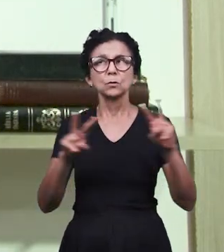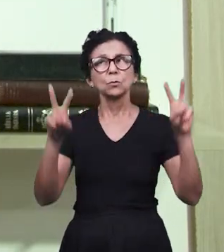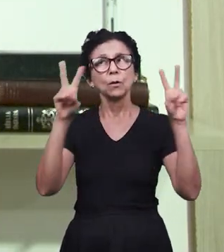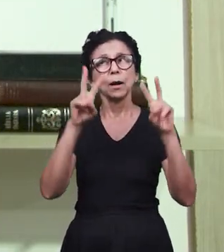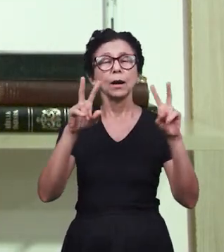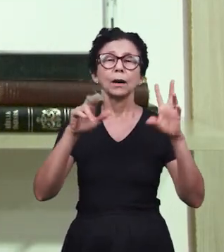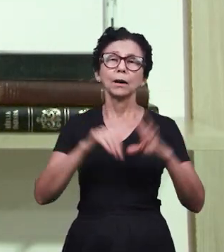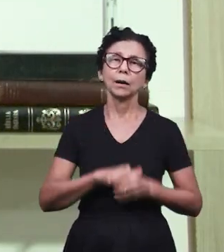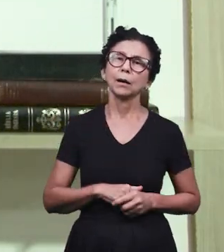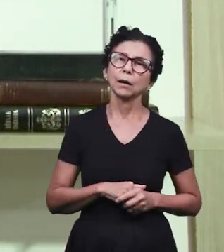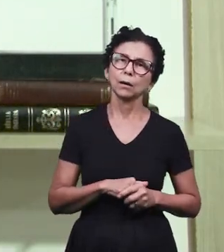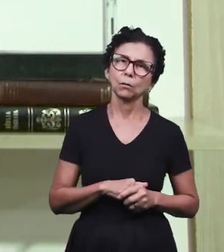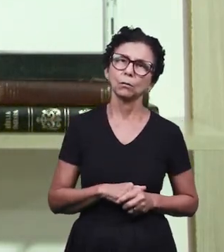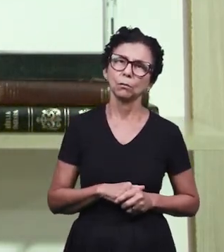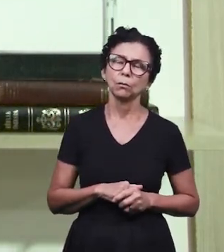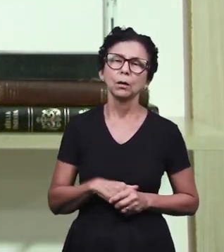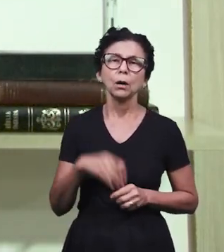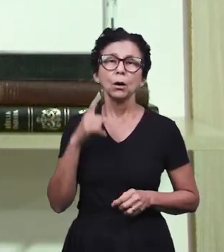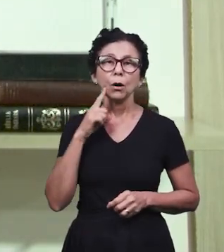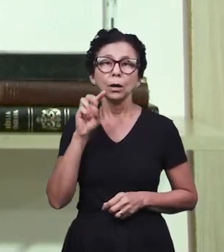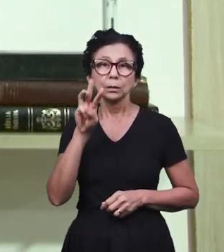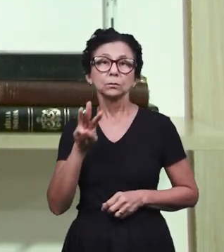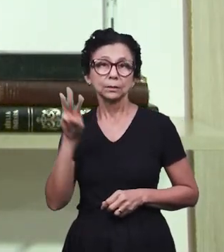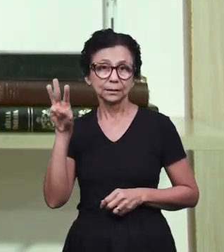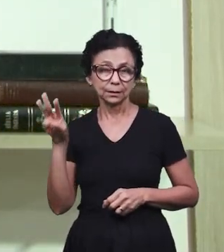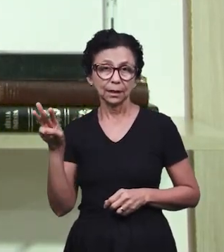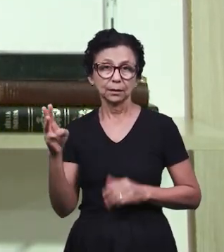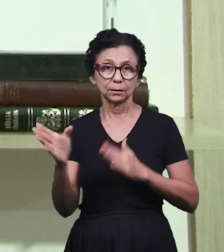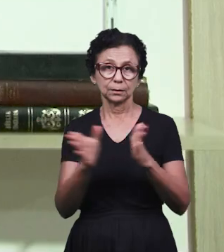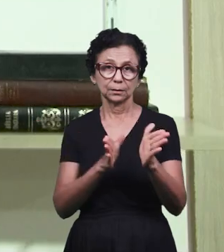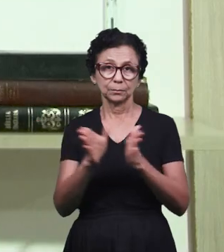adaptado, preparado no site da